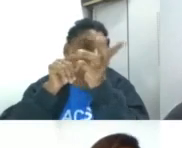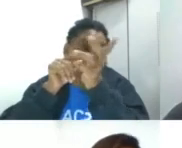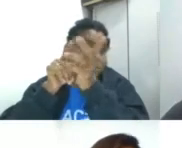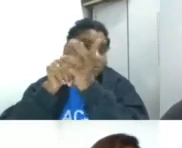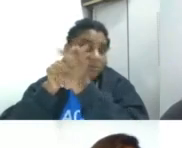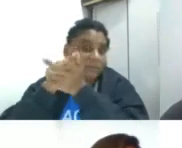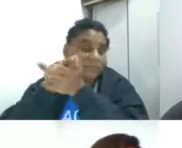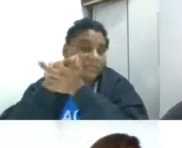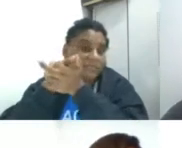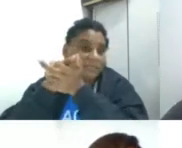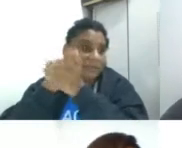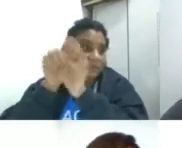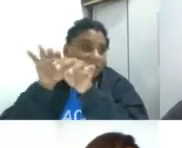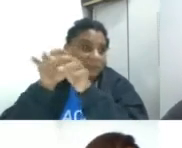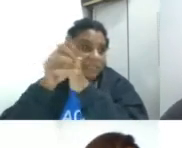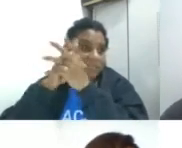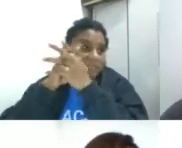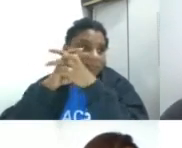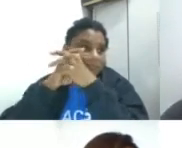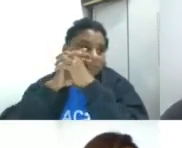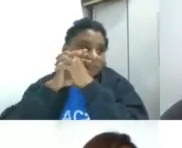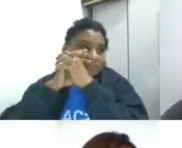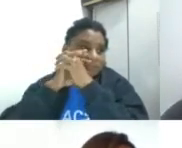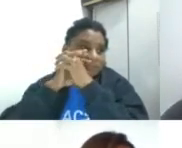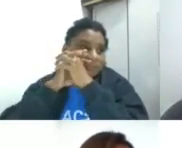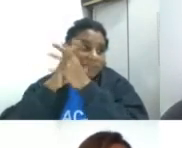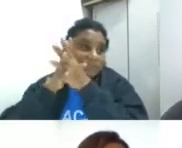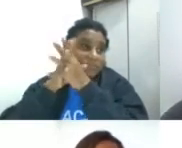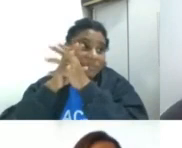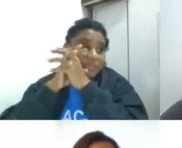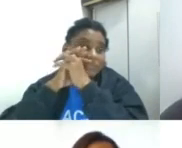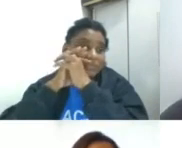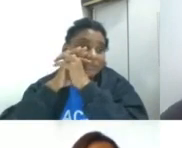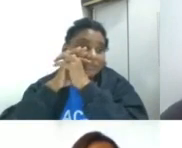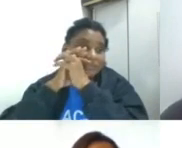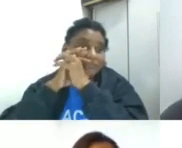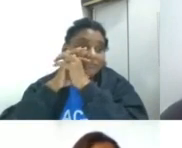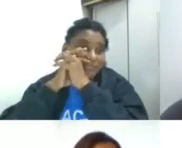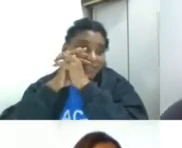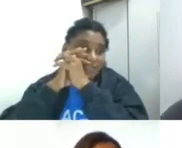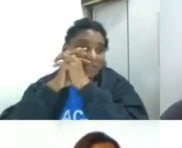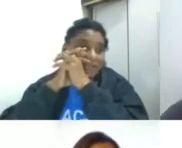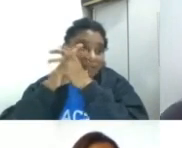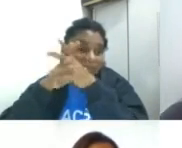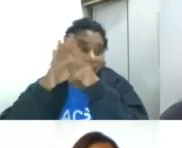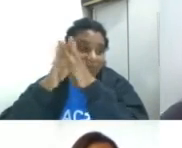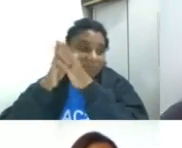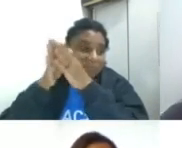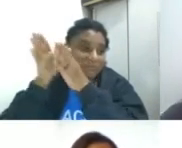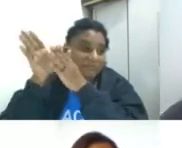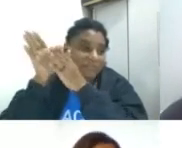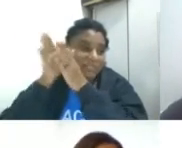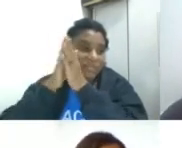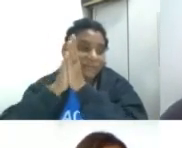negligenciado por outras situações então o acolhimento a gente sempre aponta ele como uma peça fundamental para garantir a adesão desse paciente ao